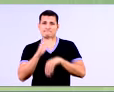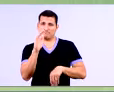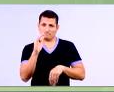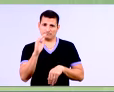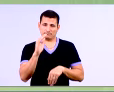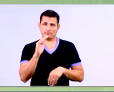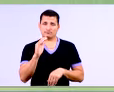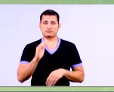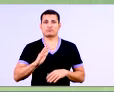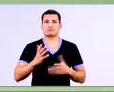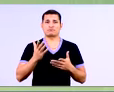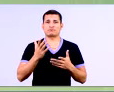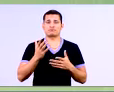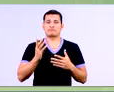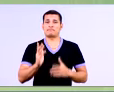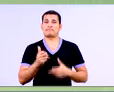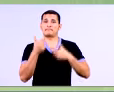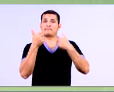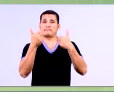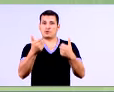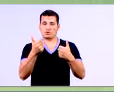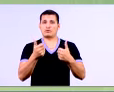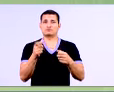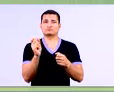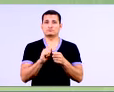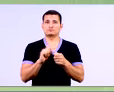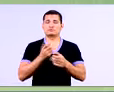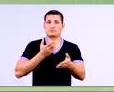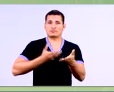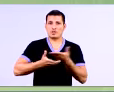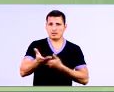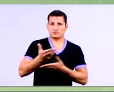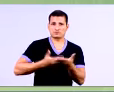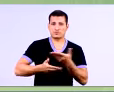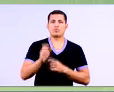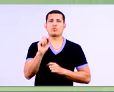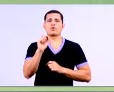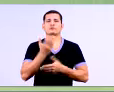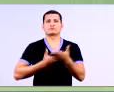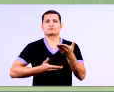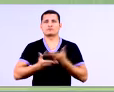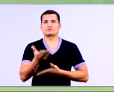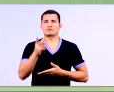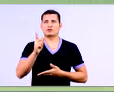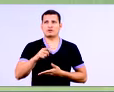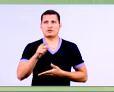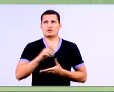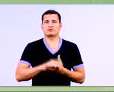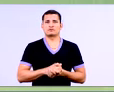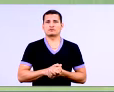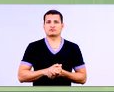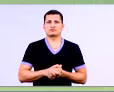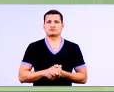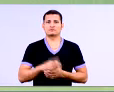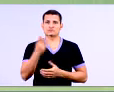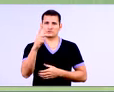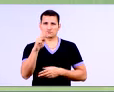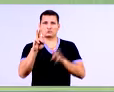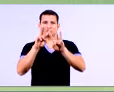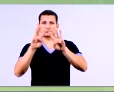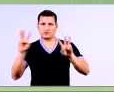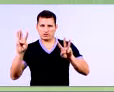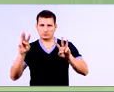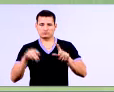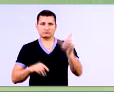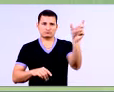de realizar uma iteração, o que é interagir? É trabalhar entre seu site e o